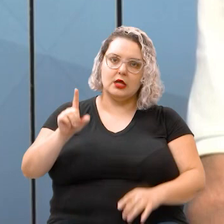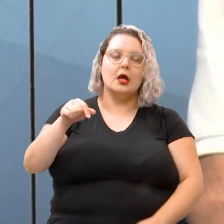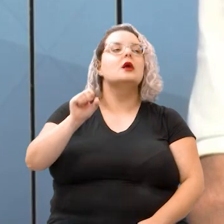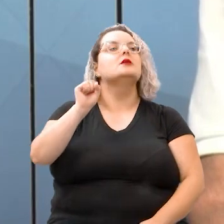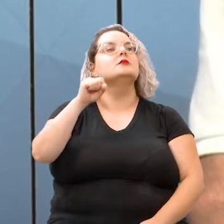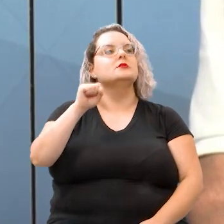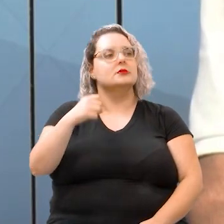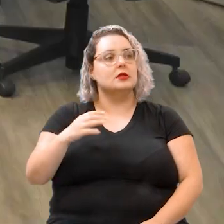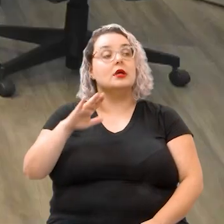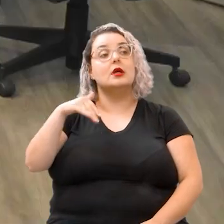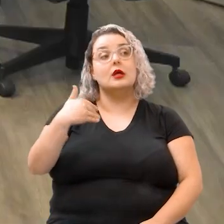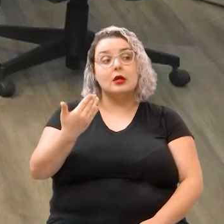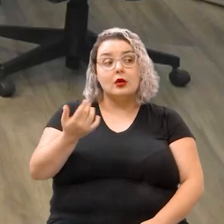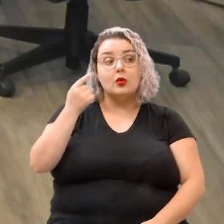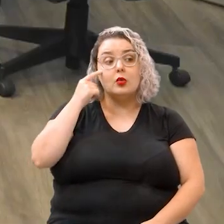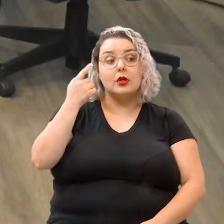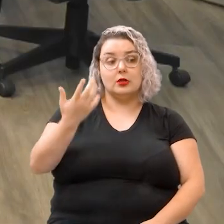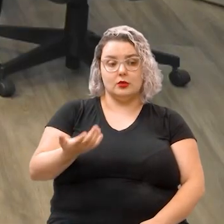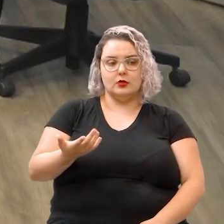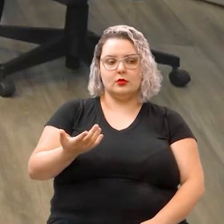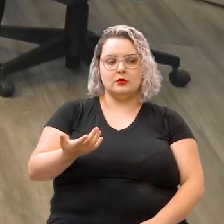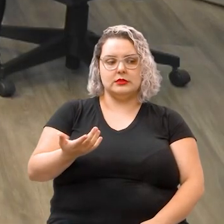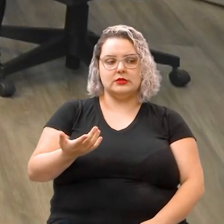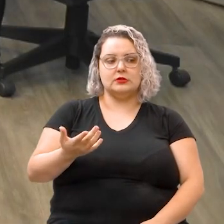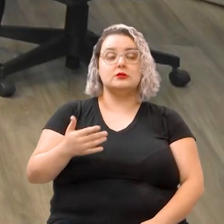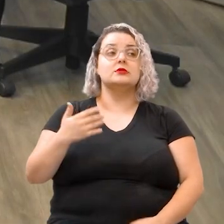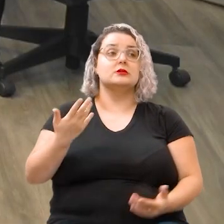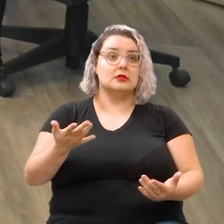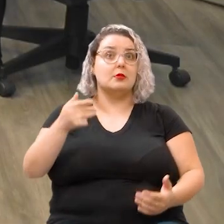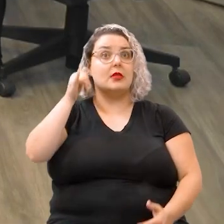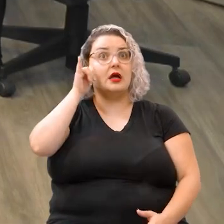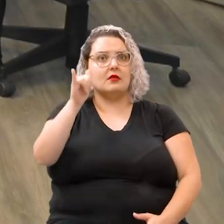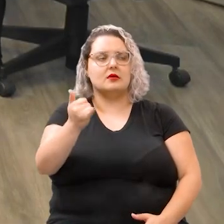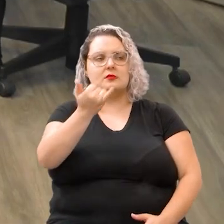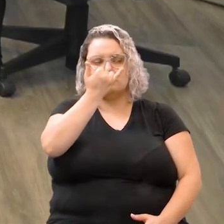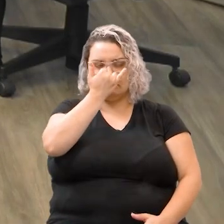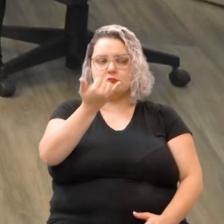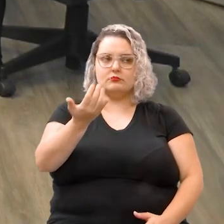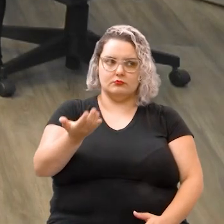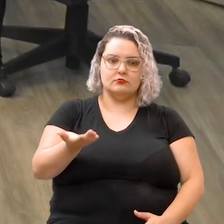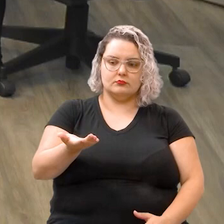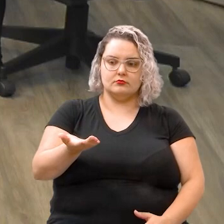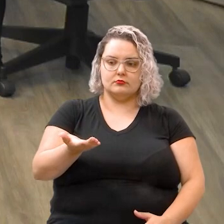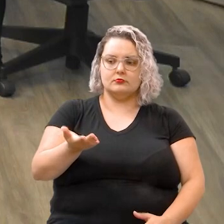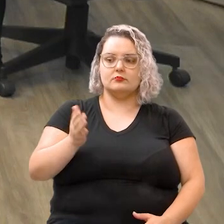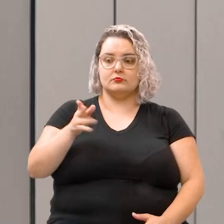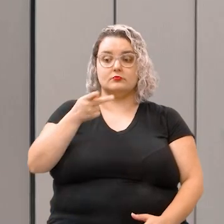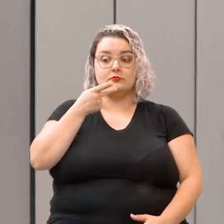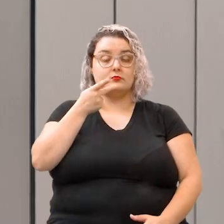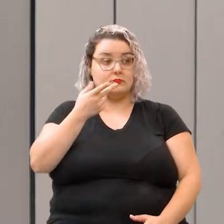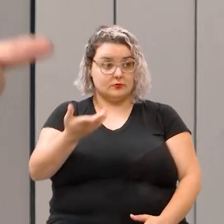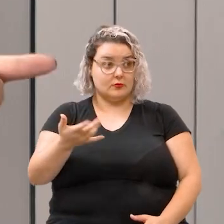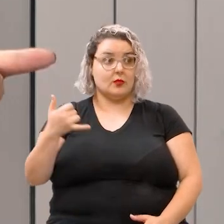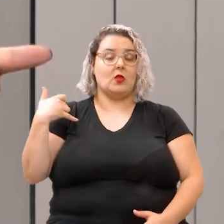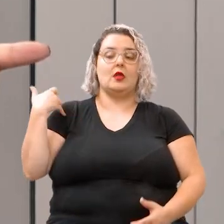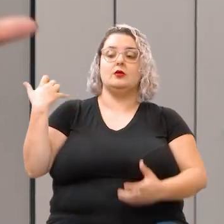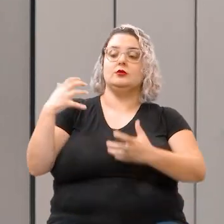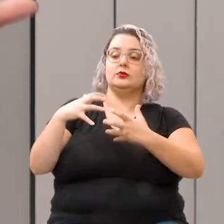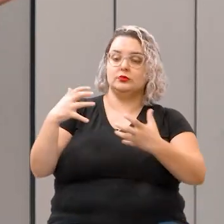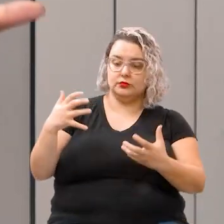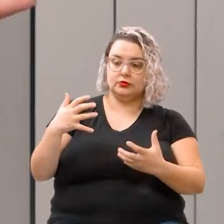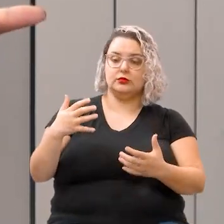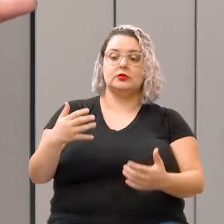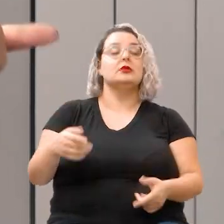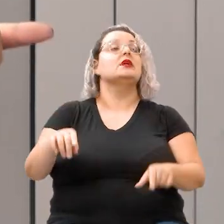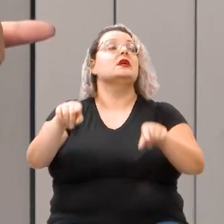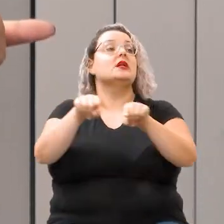Sim. E quando a gente pensa ainda nessa questão da prevenção, e a gente já falou do idoso, a gente